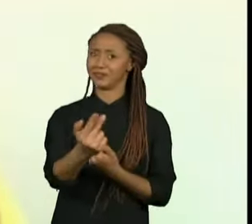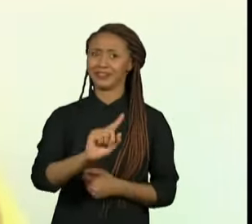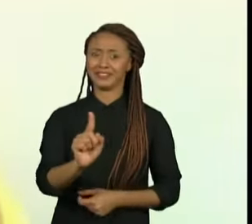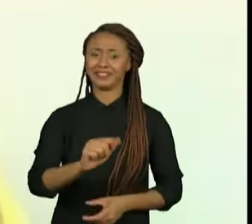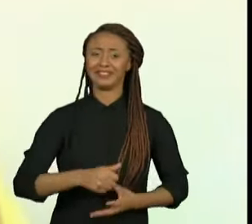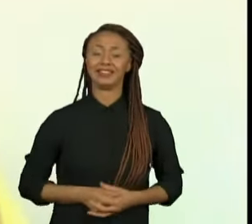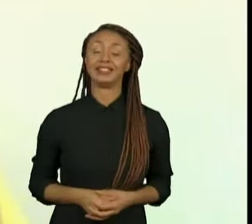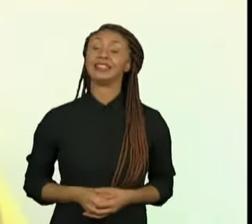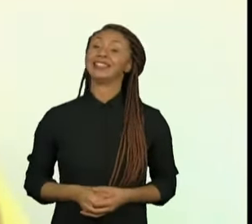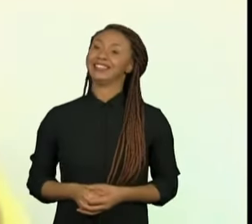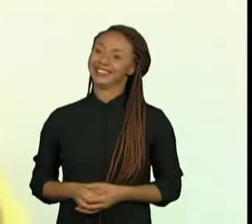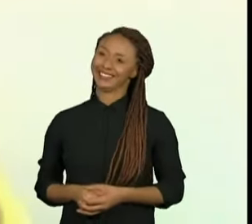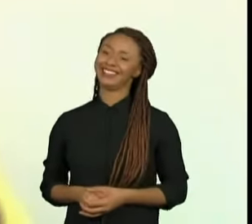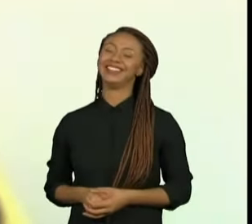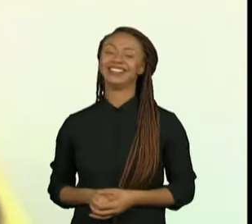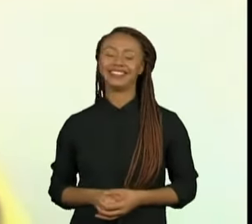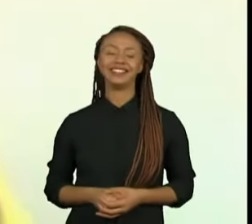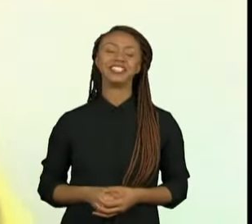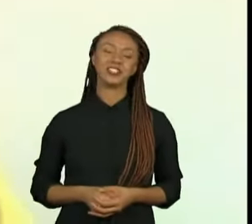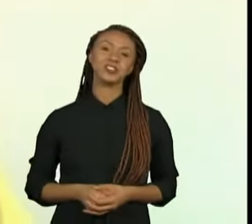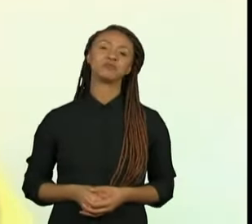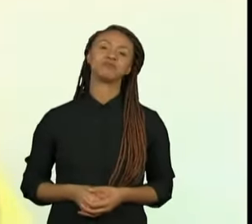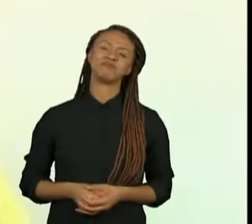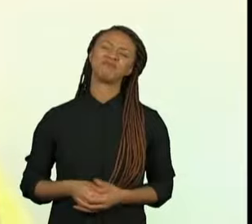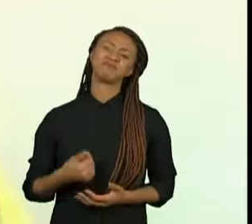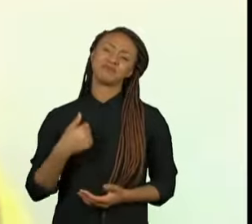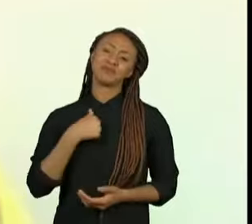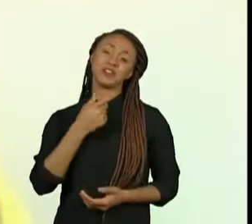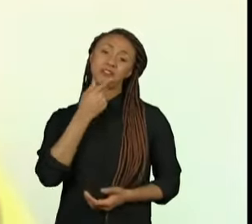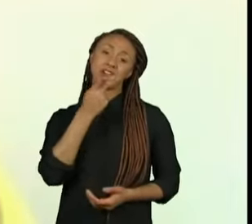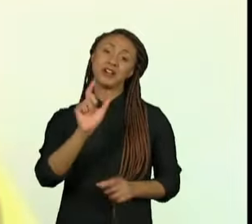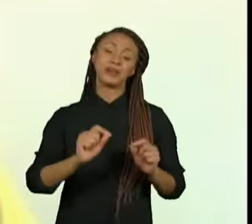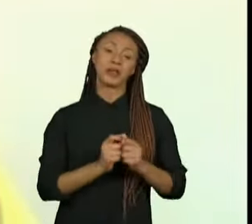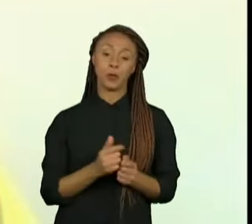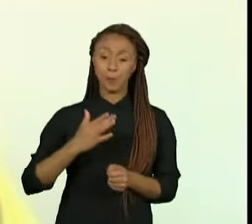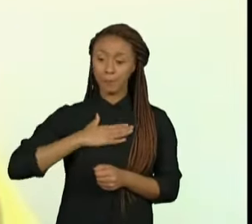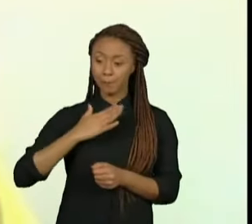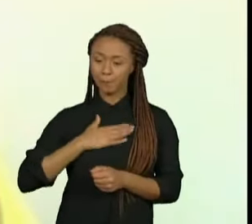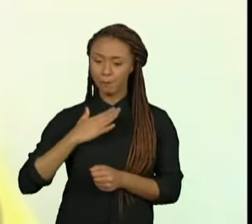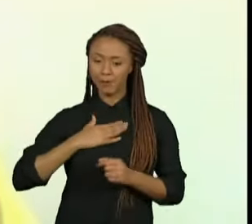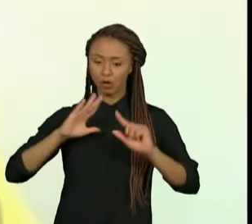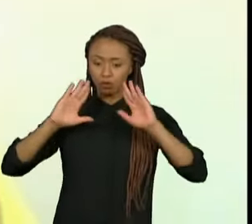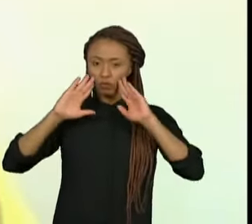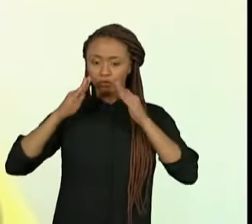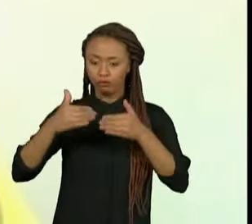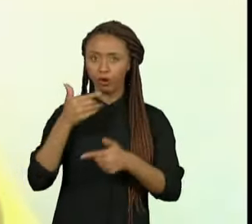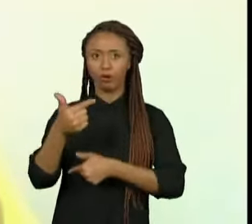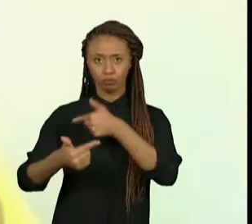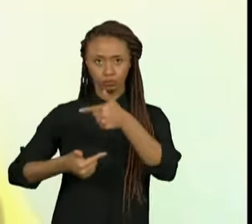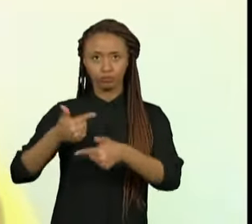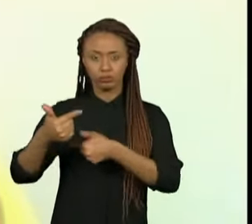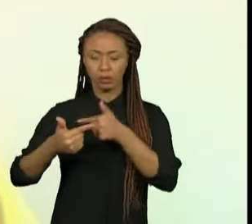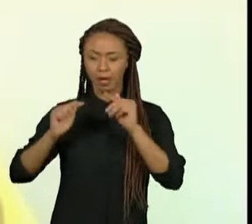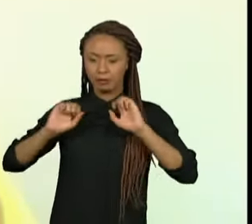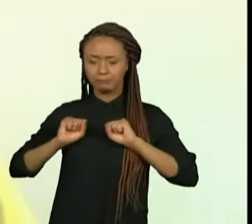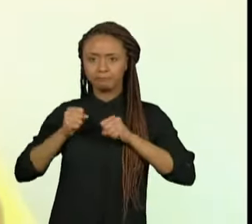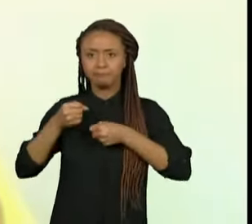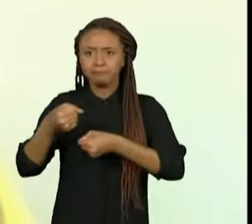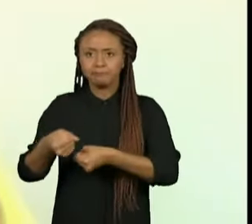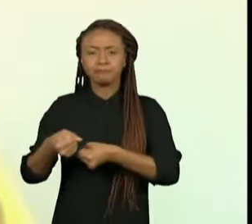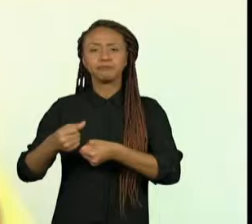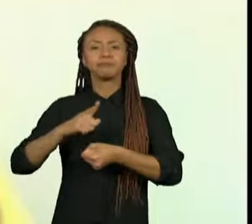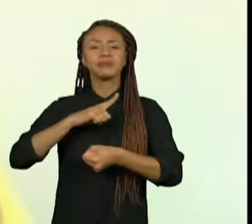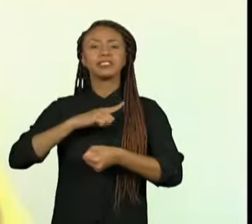Olha, Elisa, sem sombra de dúvida, o meu labor, eu acho que ele é muito marcado pelo